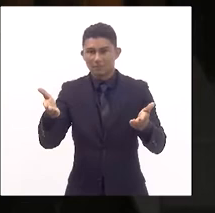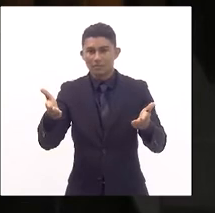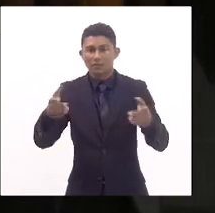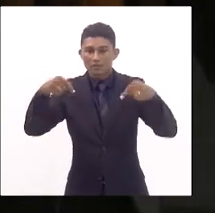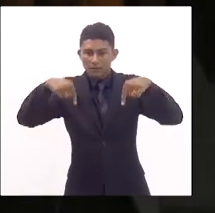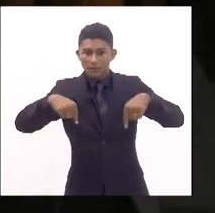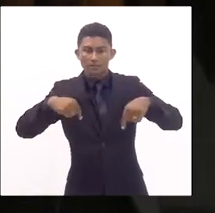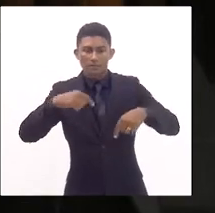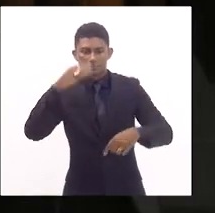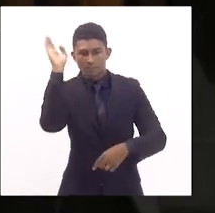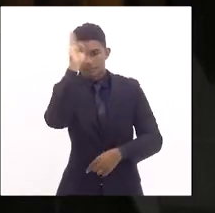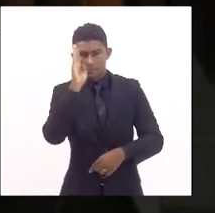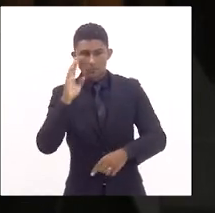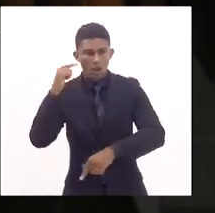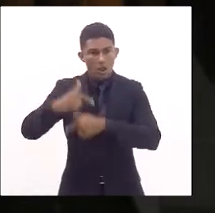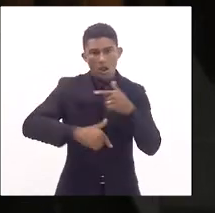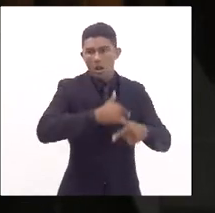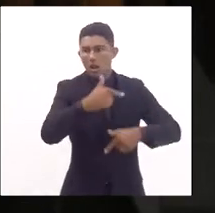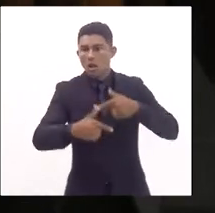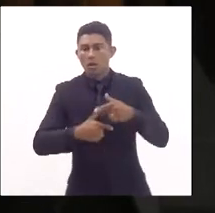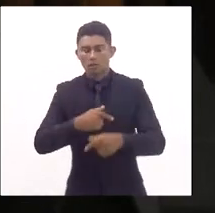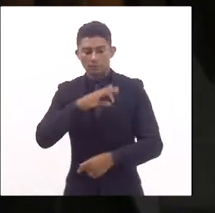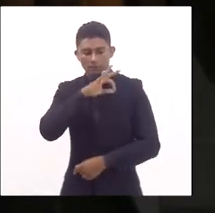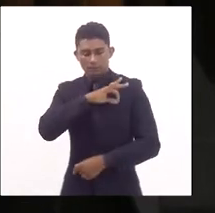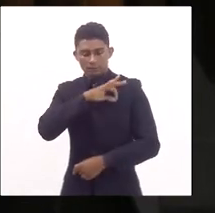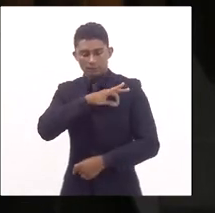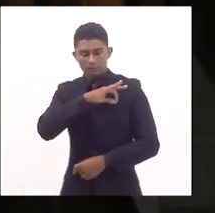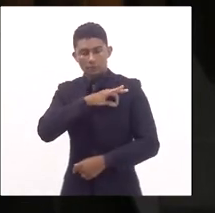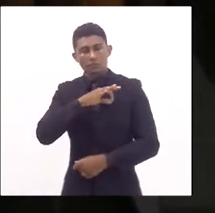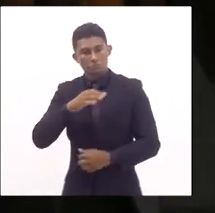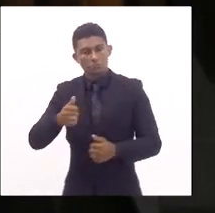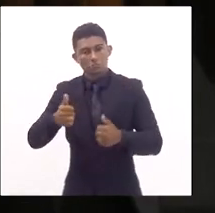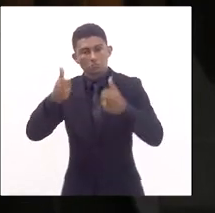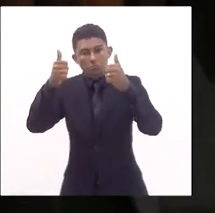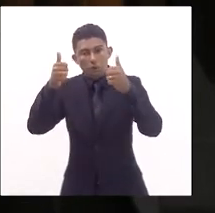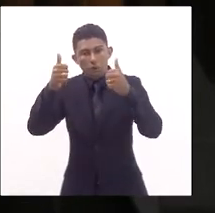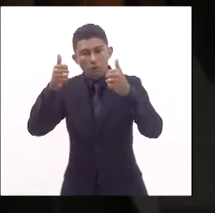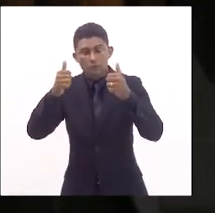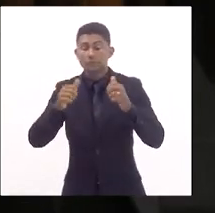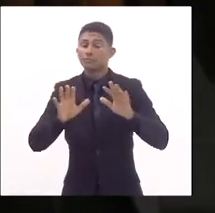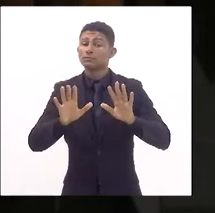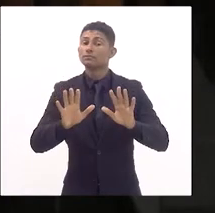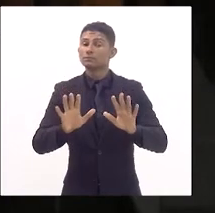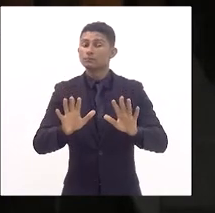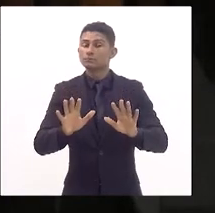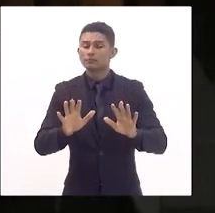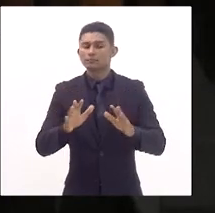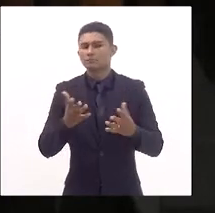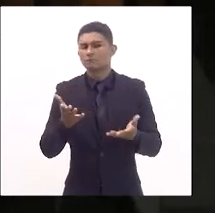por 4 É mas chama-se isso senhora presidente